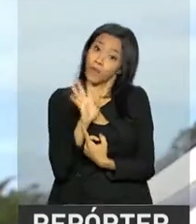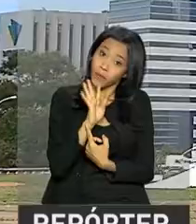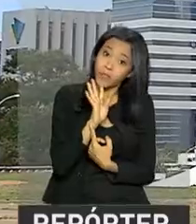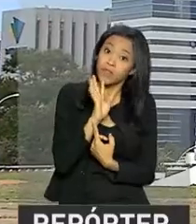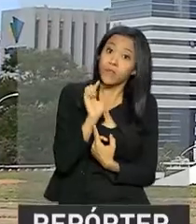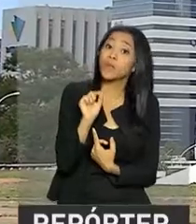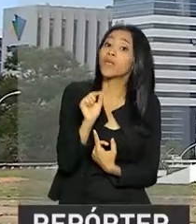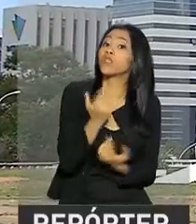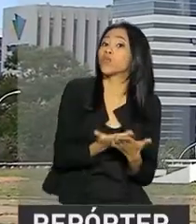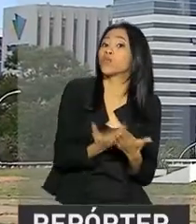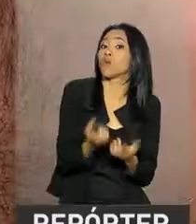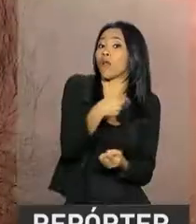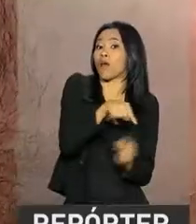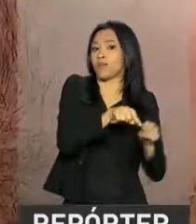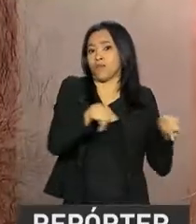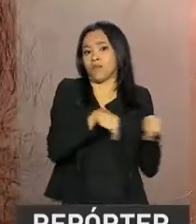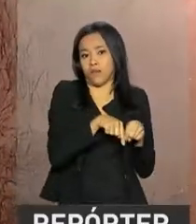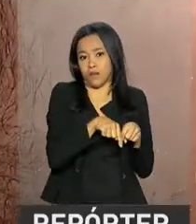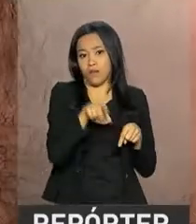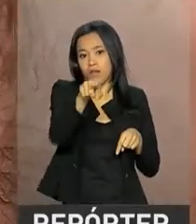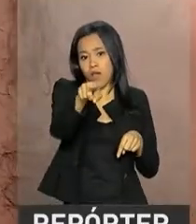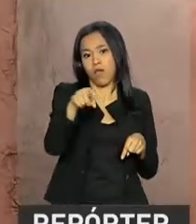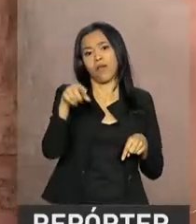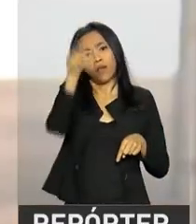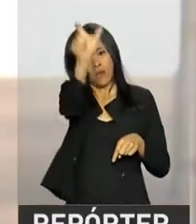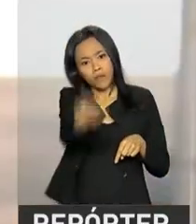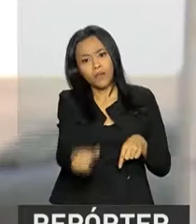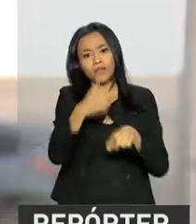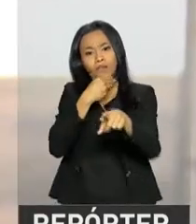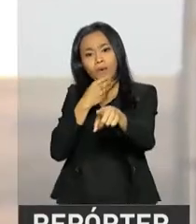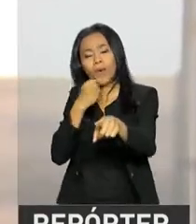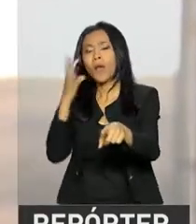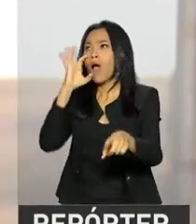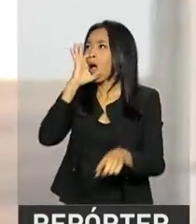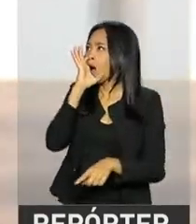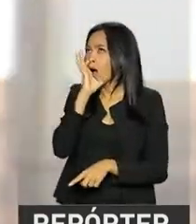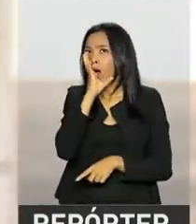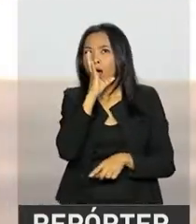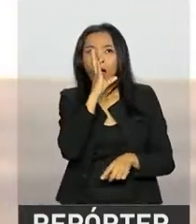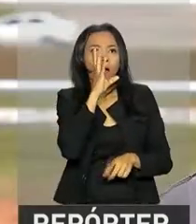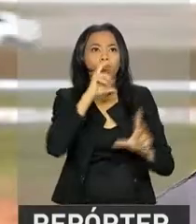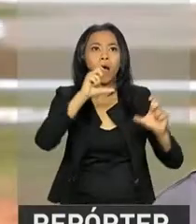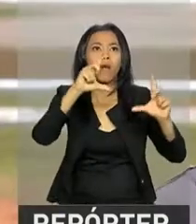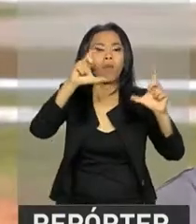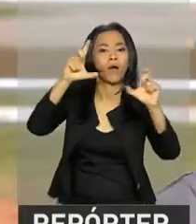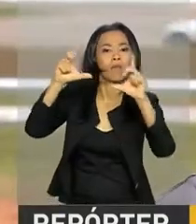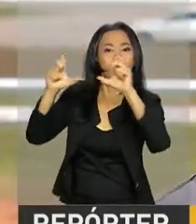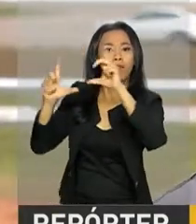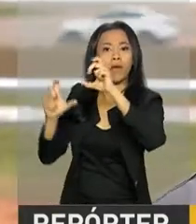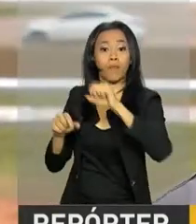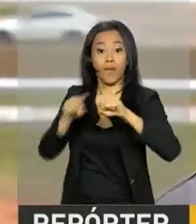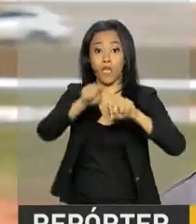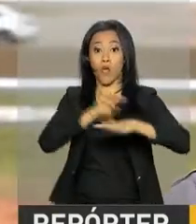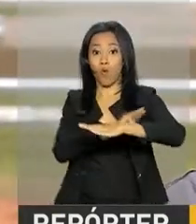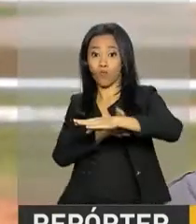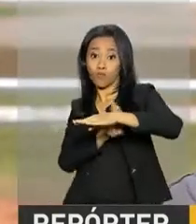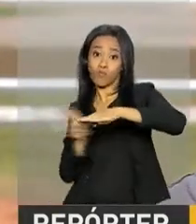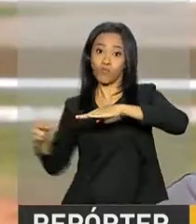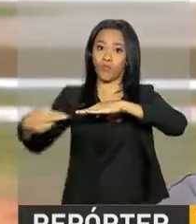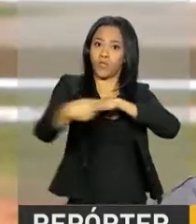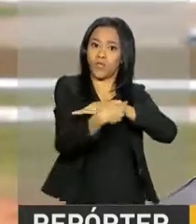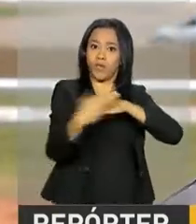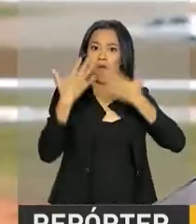também a beleza que esse brasiliense não se cansa de fotografar que um museu a céu aberto é uma cidade muito bonita